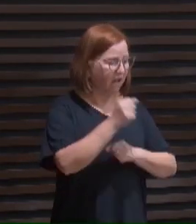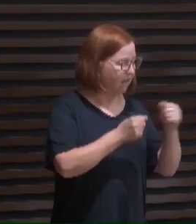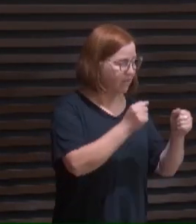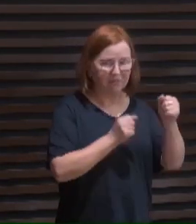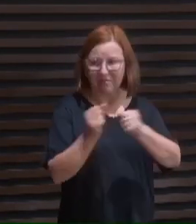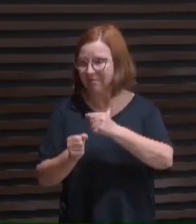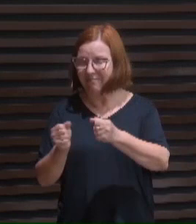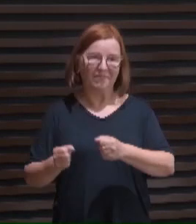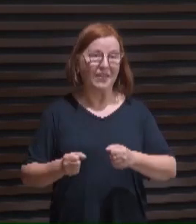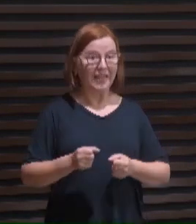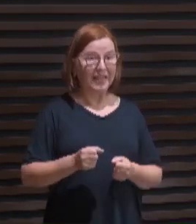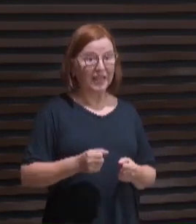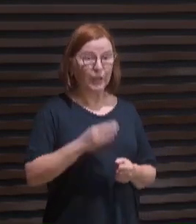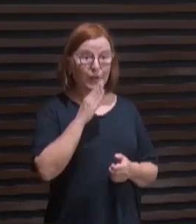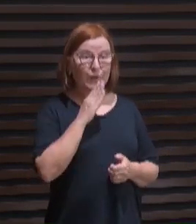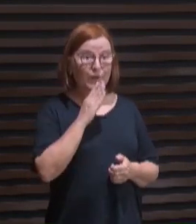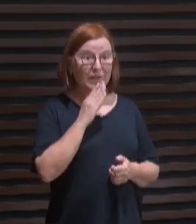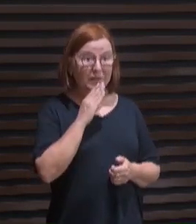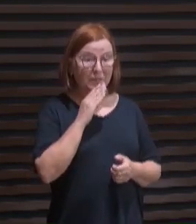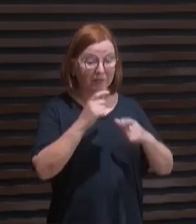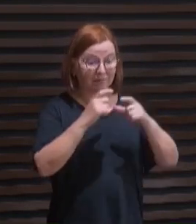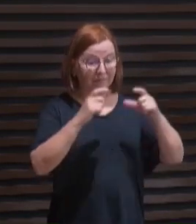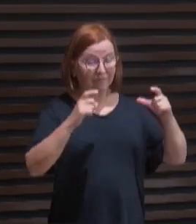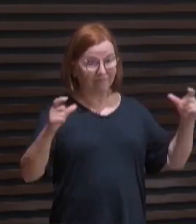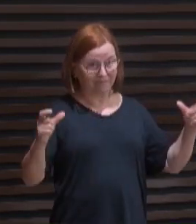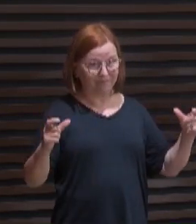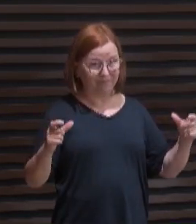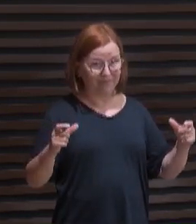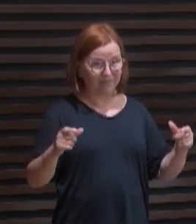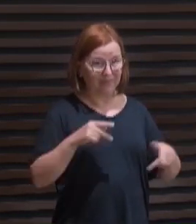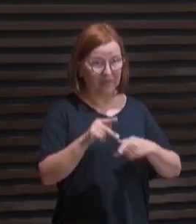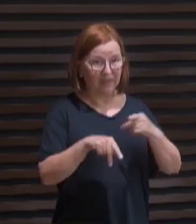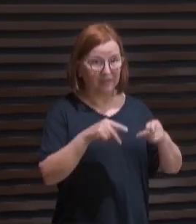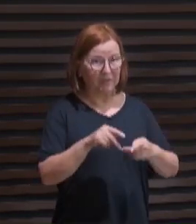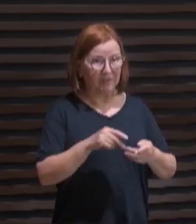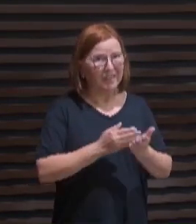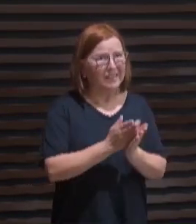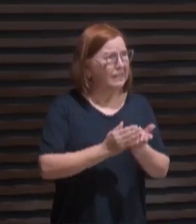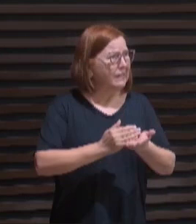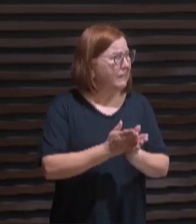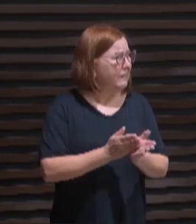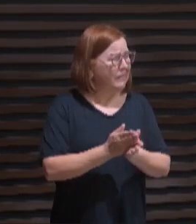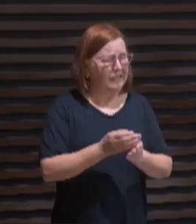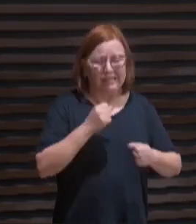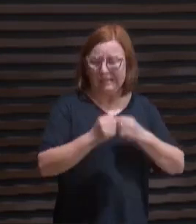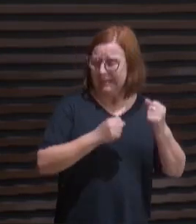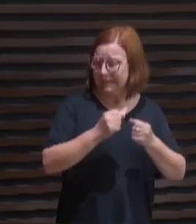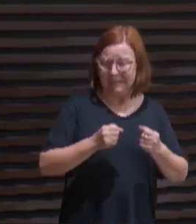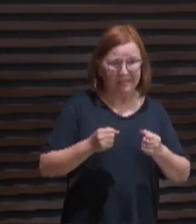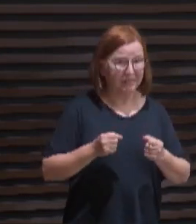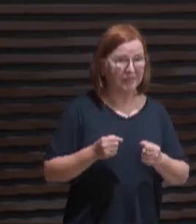se multiplicará. É uma correria, é uma inquietude, é uma movimentação, é um correr de um lado para o